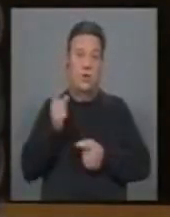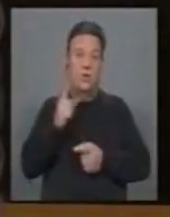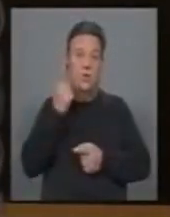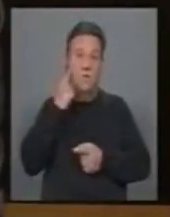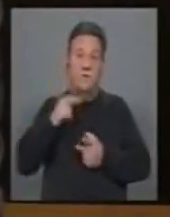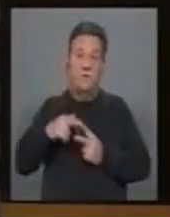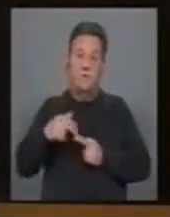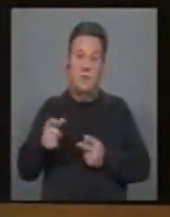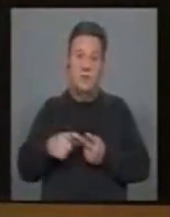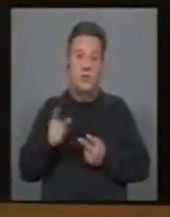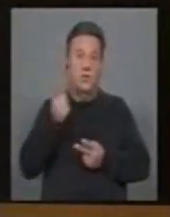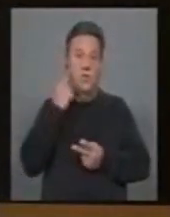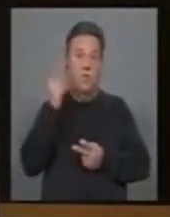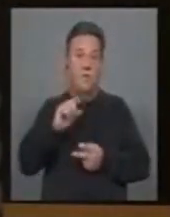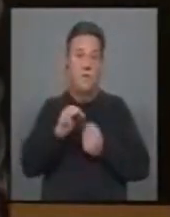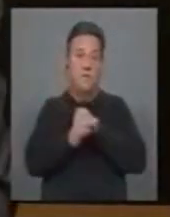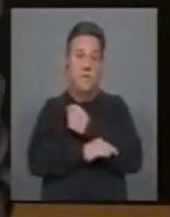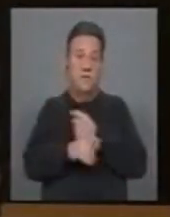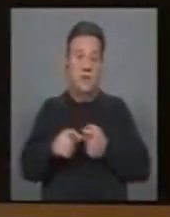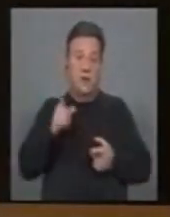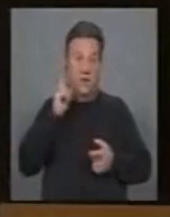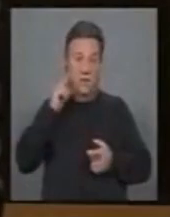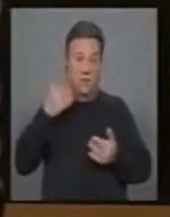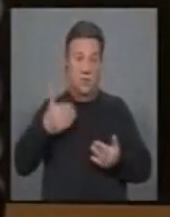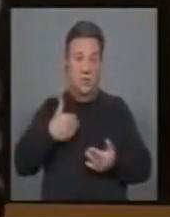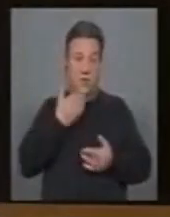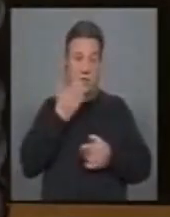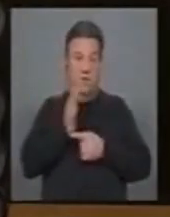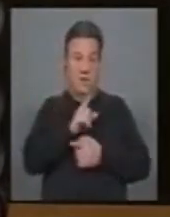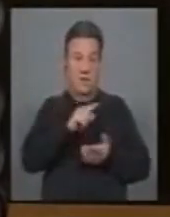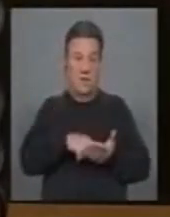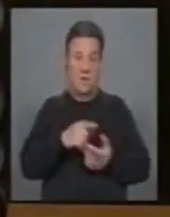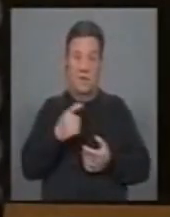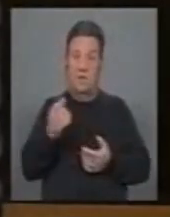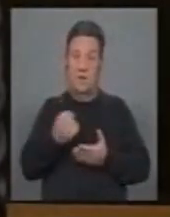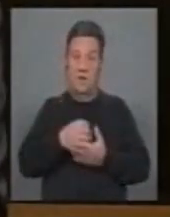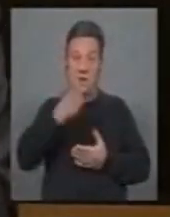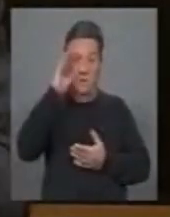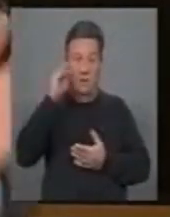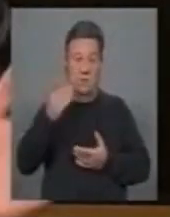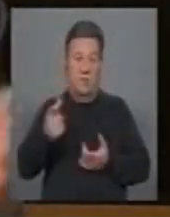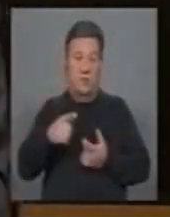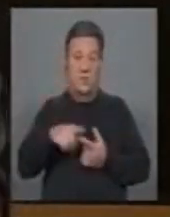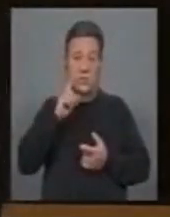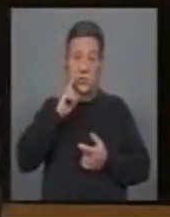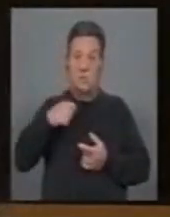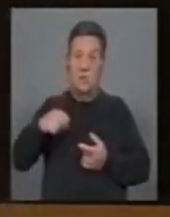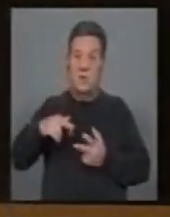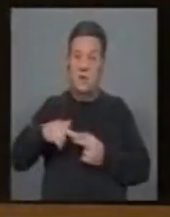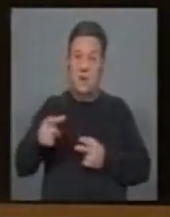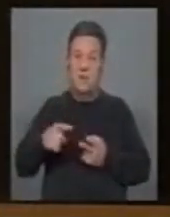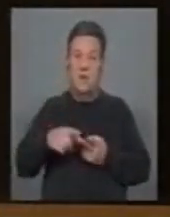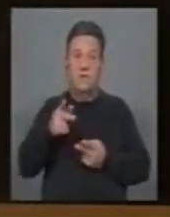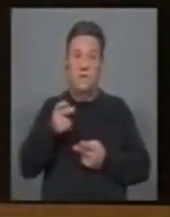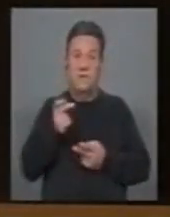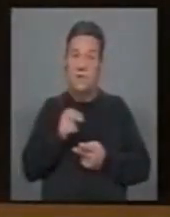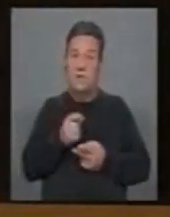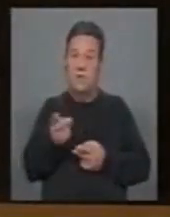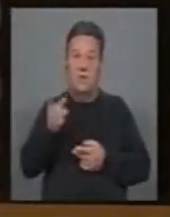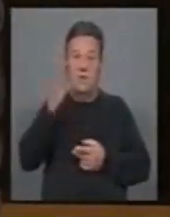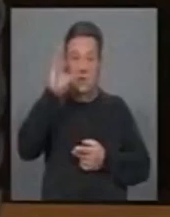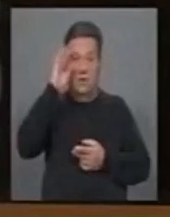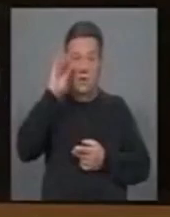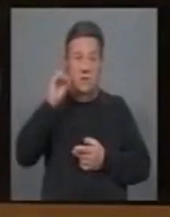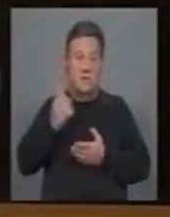ouvir as autarquias não houve as freguesias a data de hoje como é o exemplo da postagem o tanto que seus presentes de Carnes servidas ninguém sabe